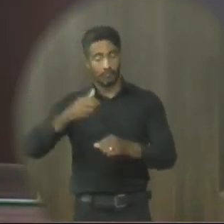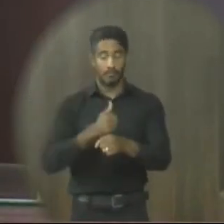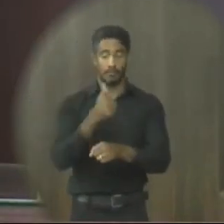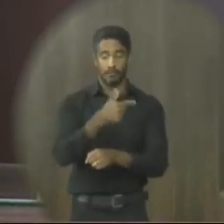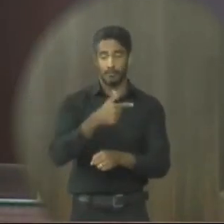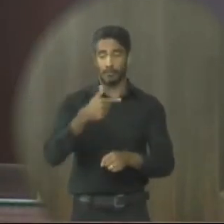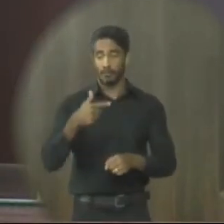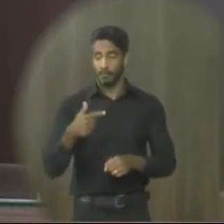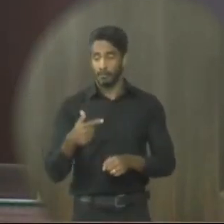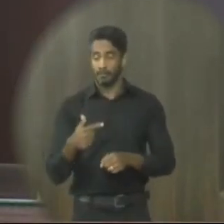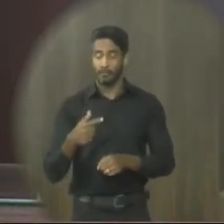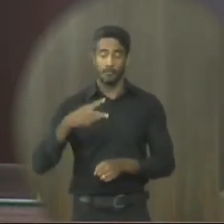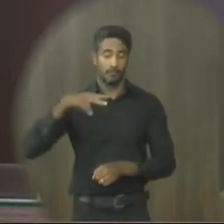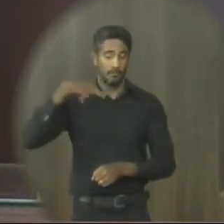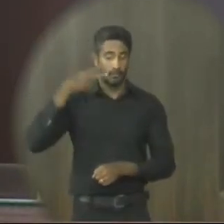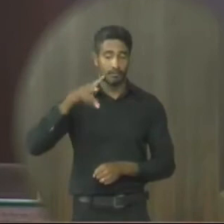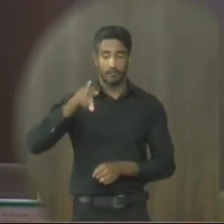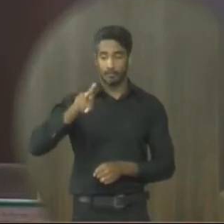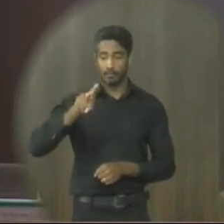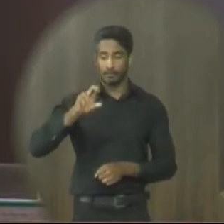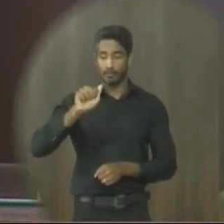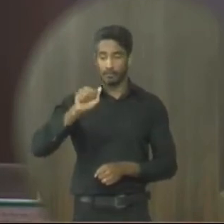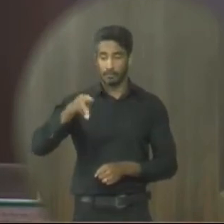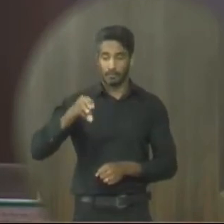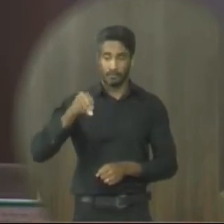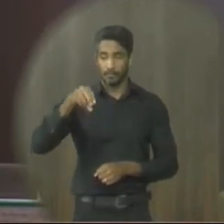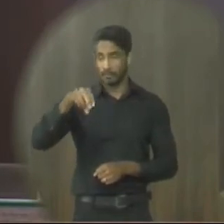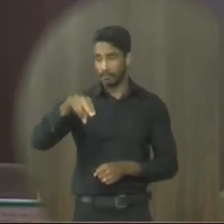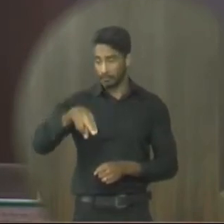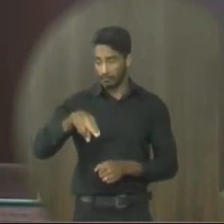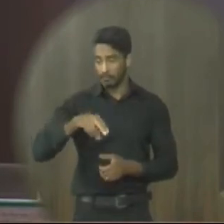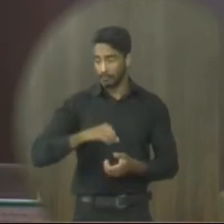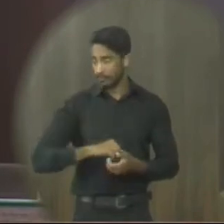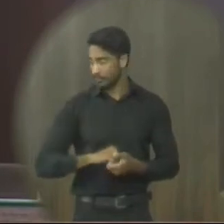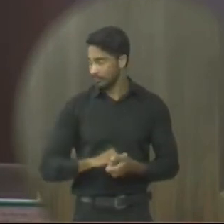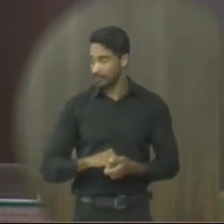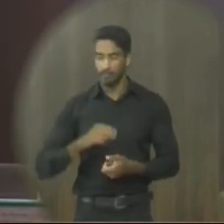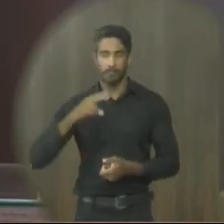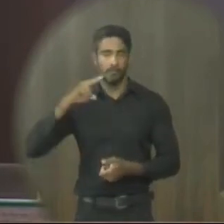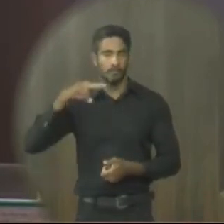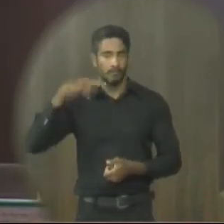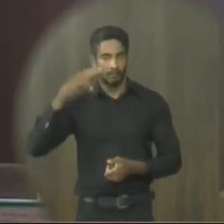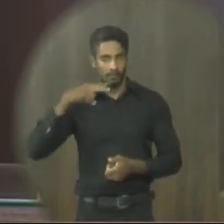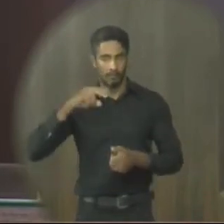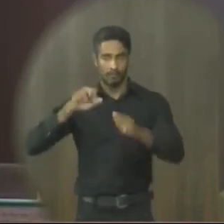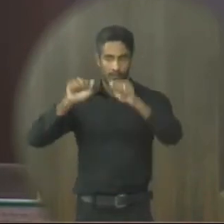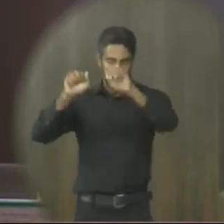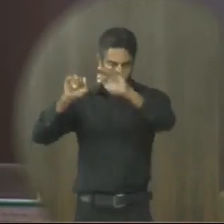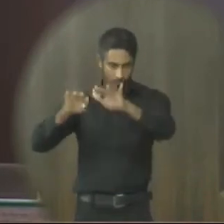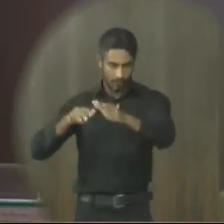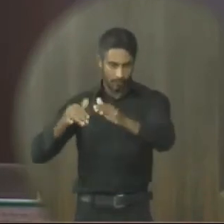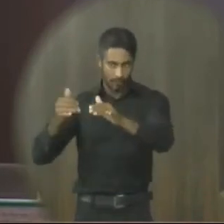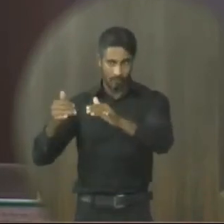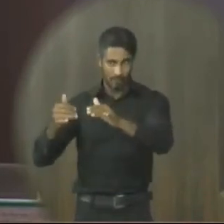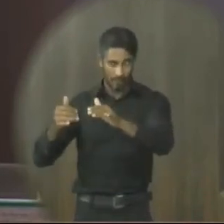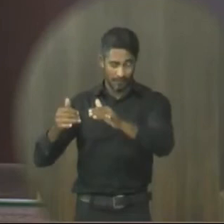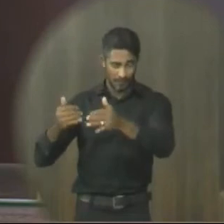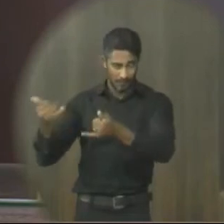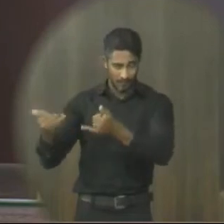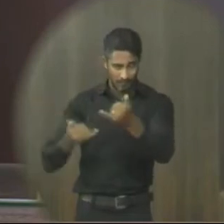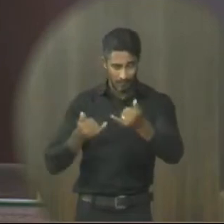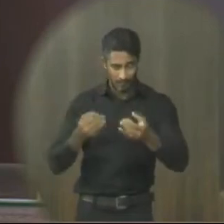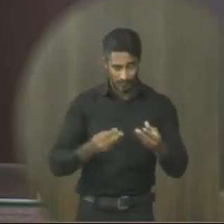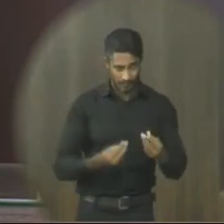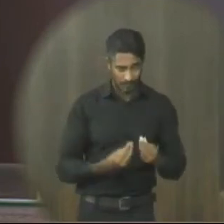079/2022, ao seletivo senhor Ramon Alexandre Araújo, presidente da Câmara Municipal de Janaúba. O vereador que se subscreve vem de forma instrumental, requer a